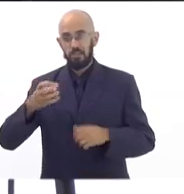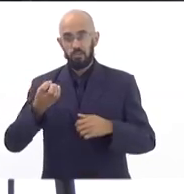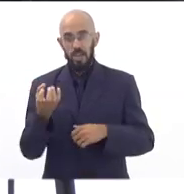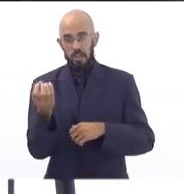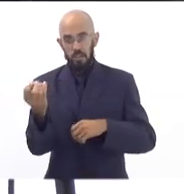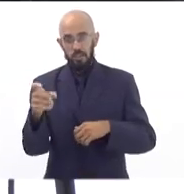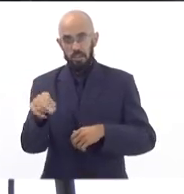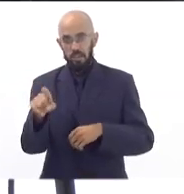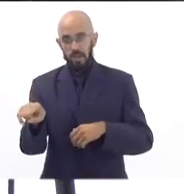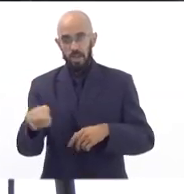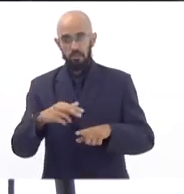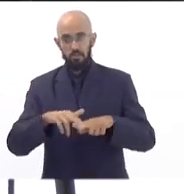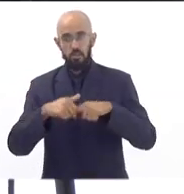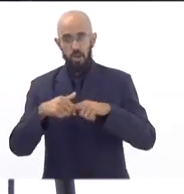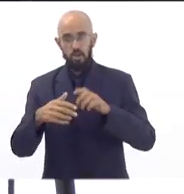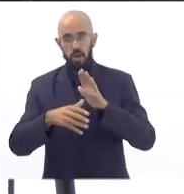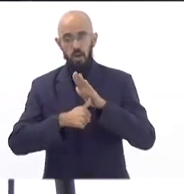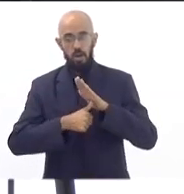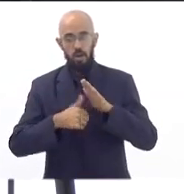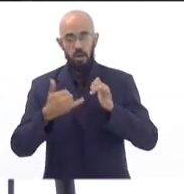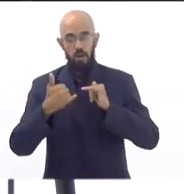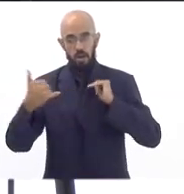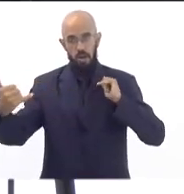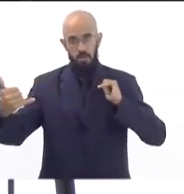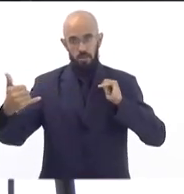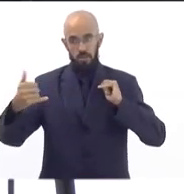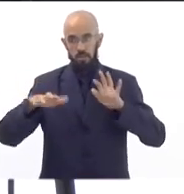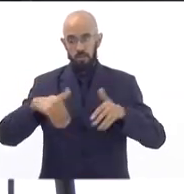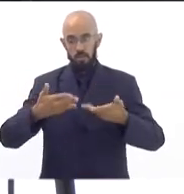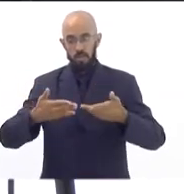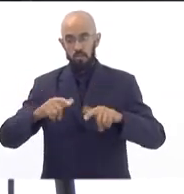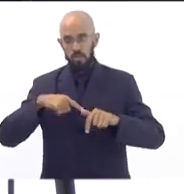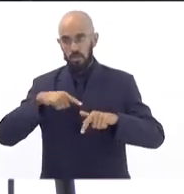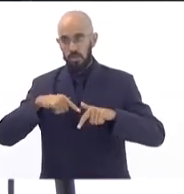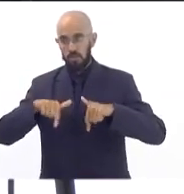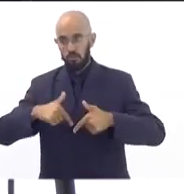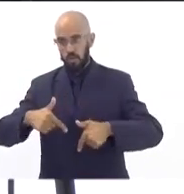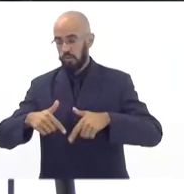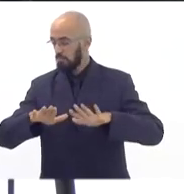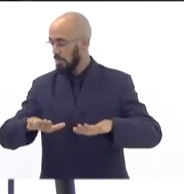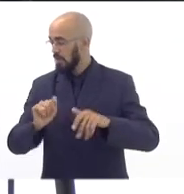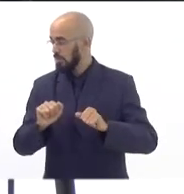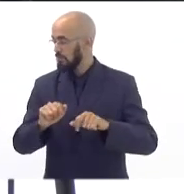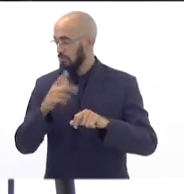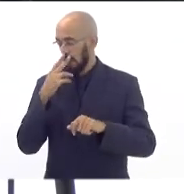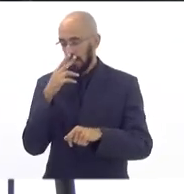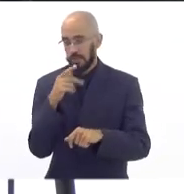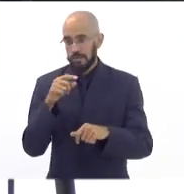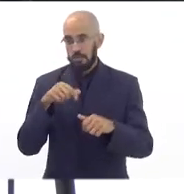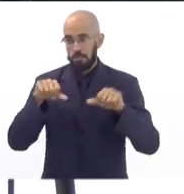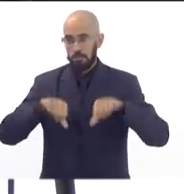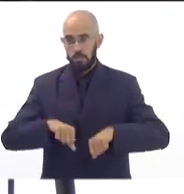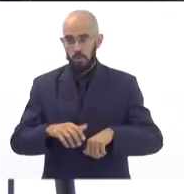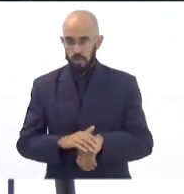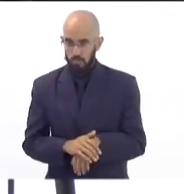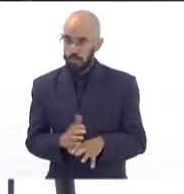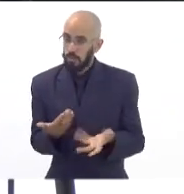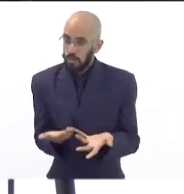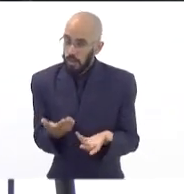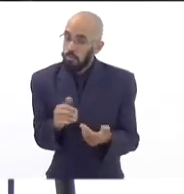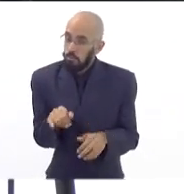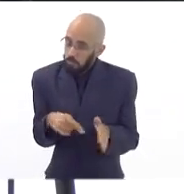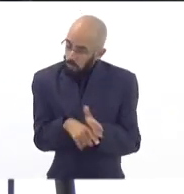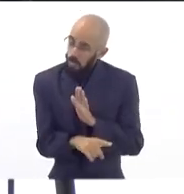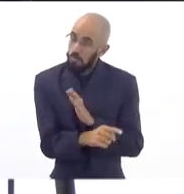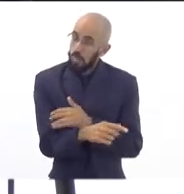por causa de roubo de cabos então assim apesar dos esforços dos indicadores parecem piorar Então queria perguntar né